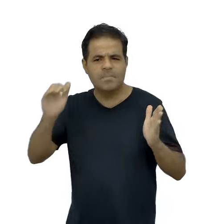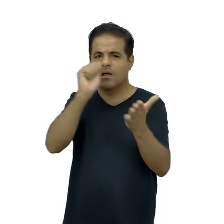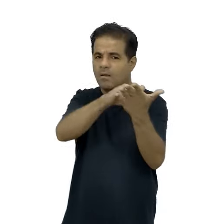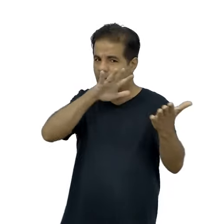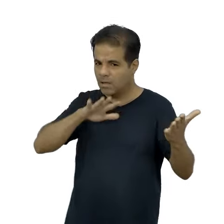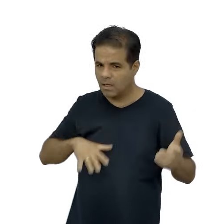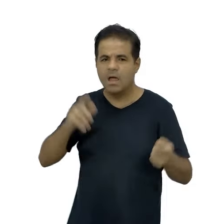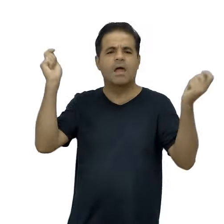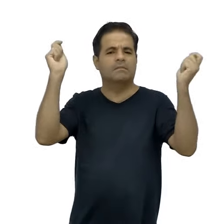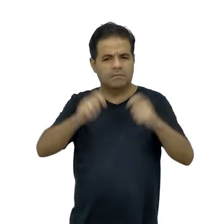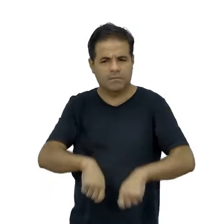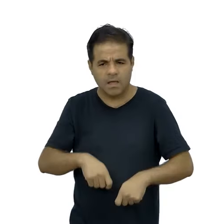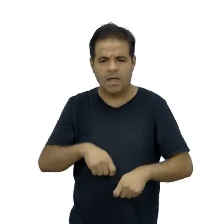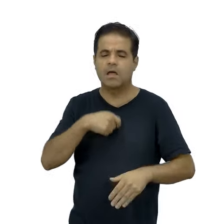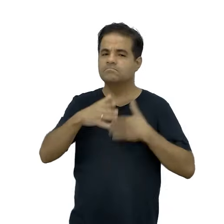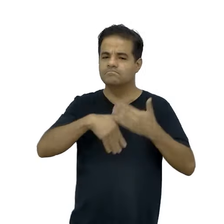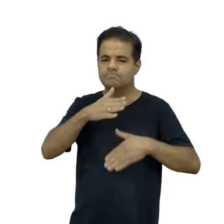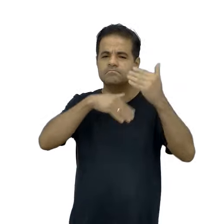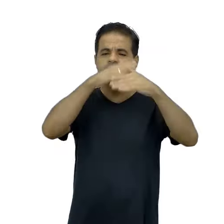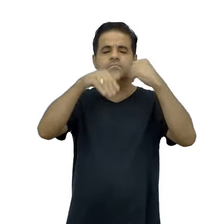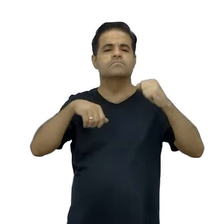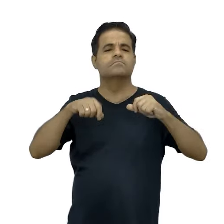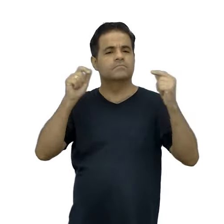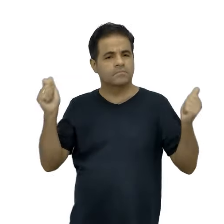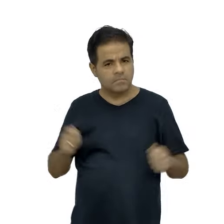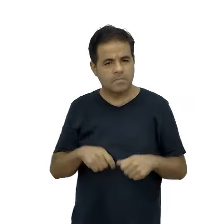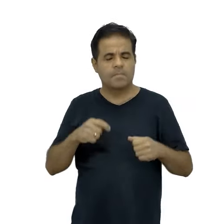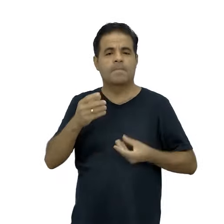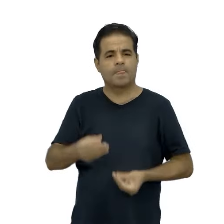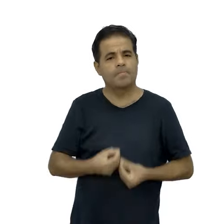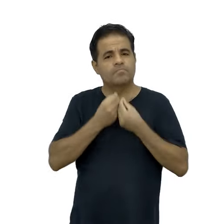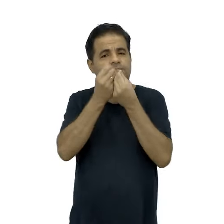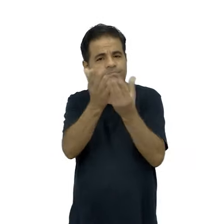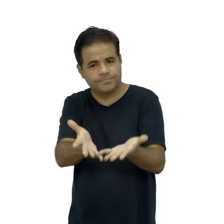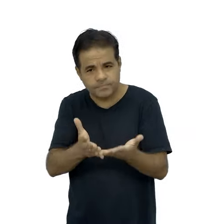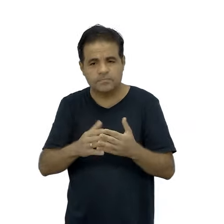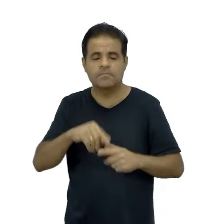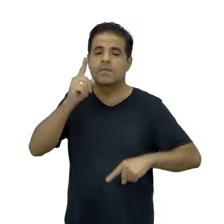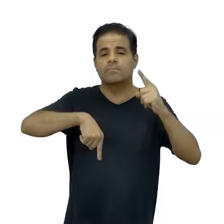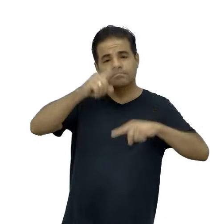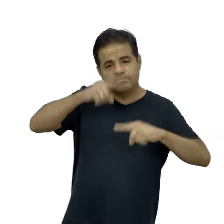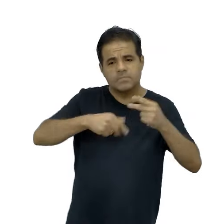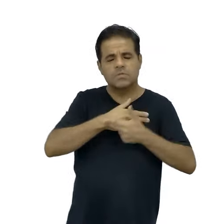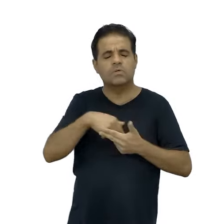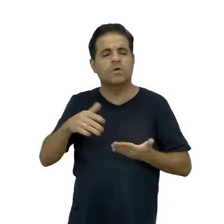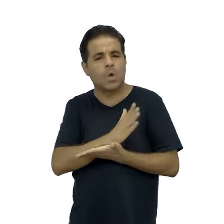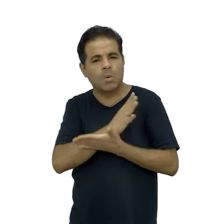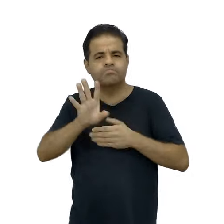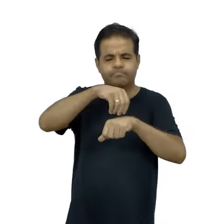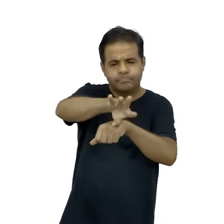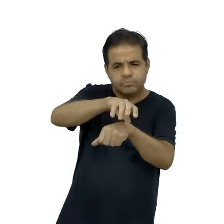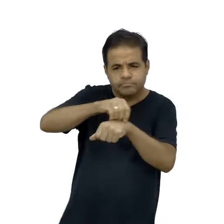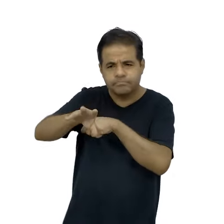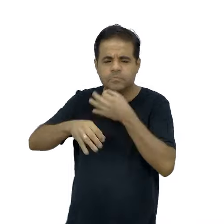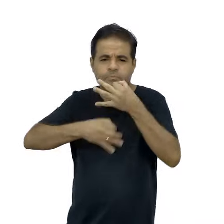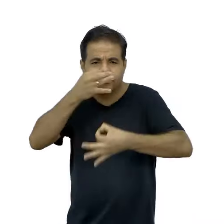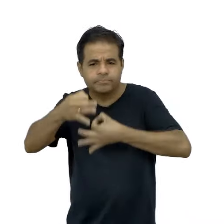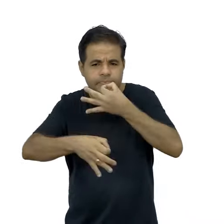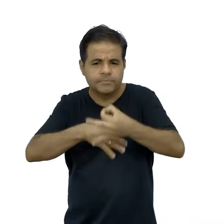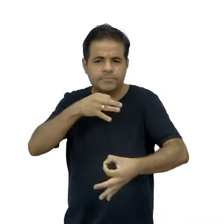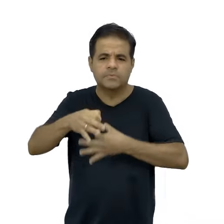atividade. Também, dentro do desenvolvimento, nós fornecemos, por esse material, algumas dicas, algumas